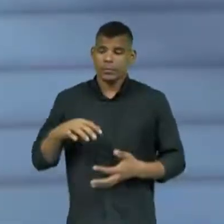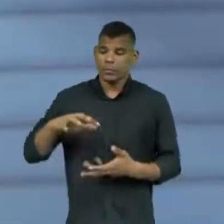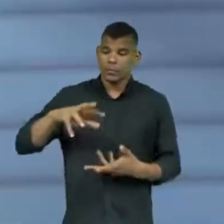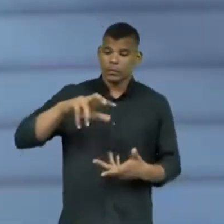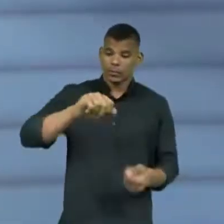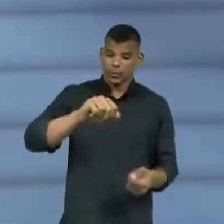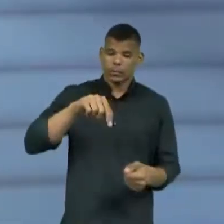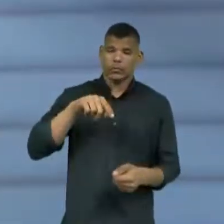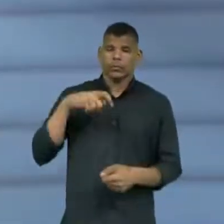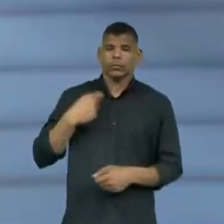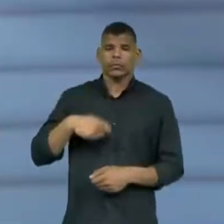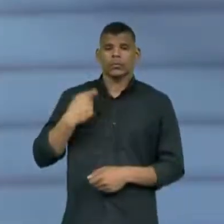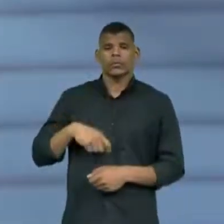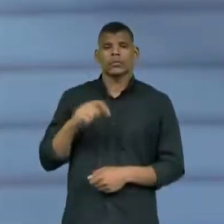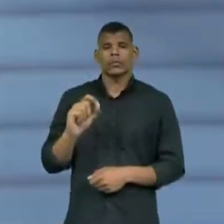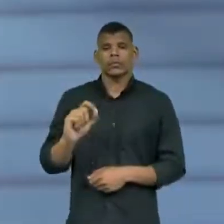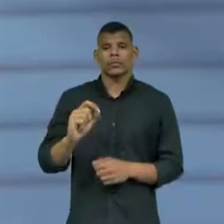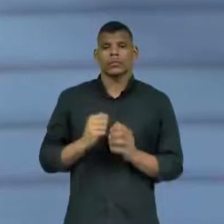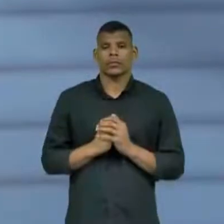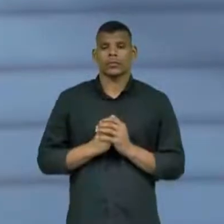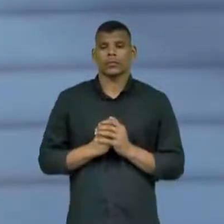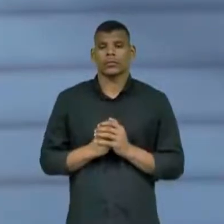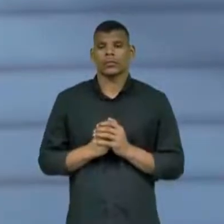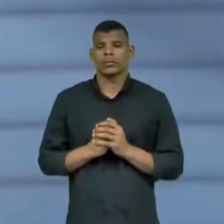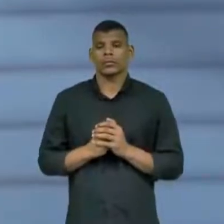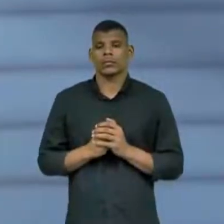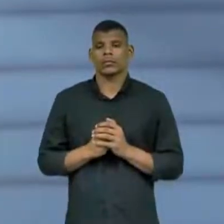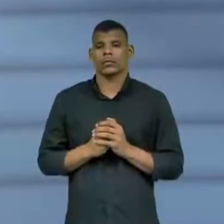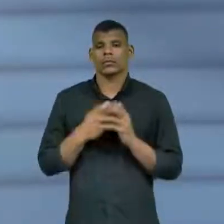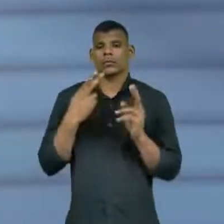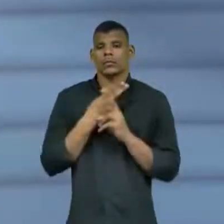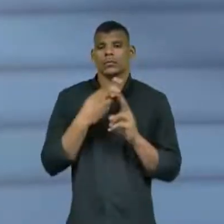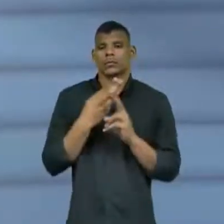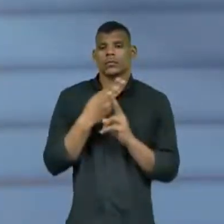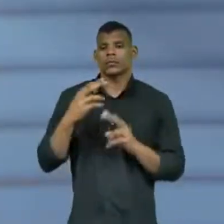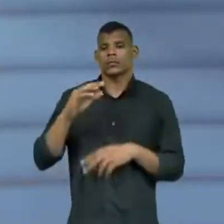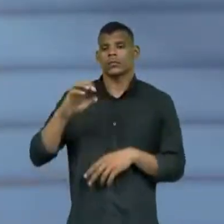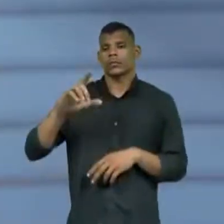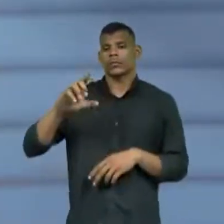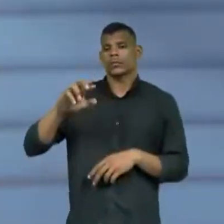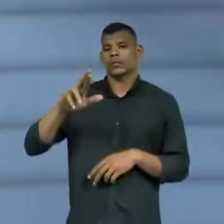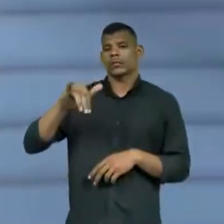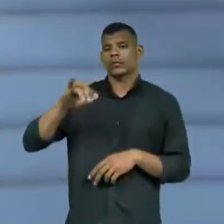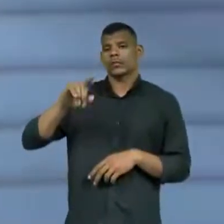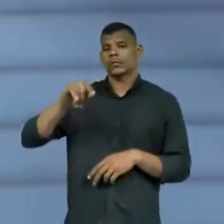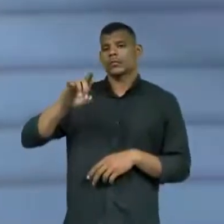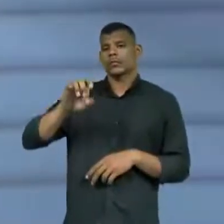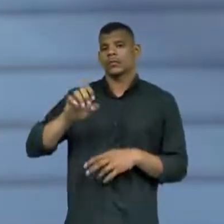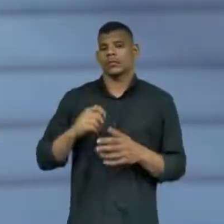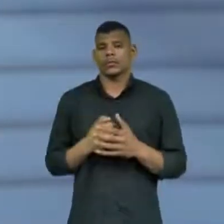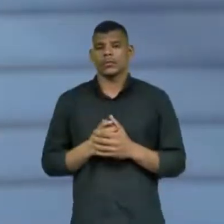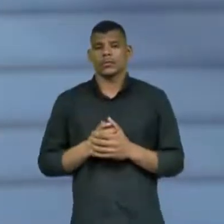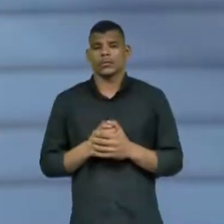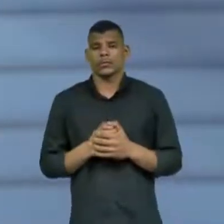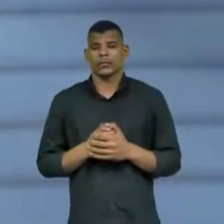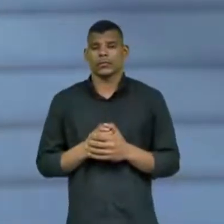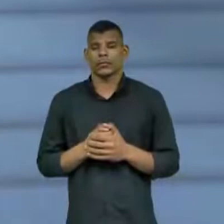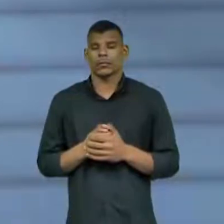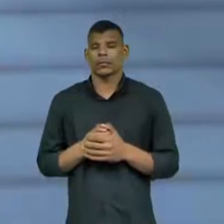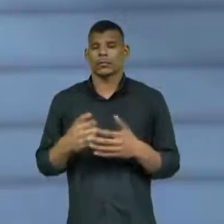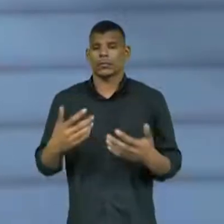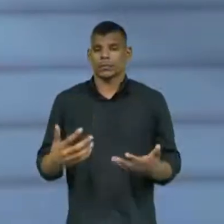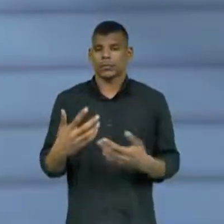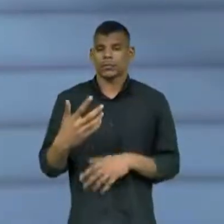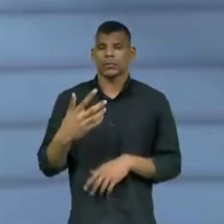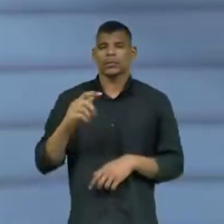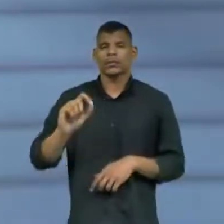está precisando agir com mais celeridade em termos da sua descarbonização, sob pena